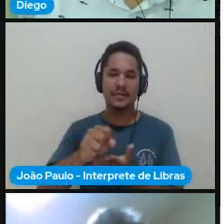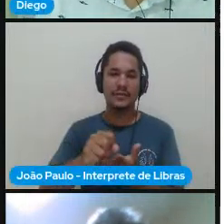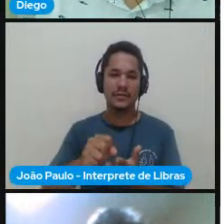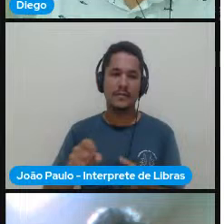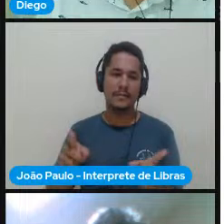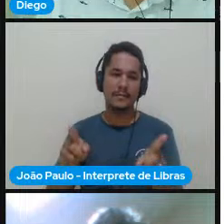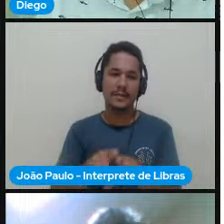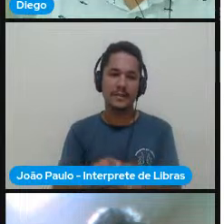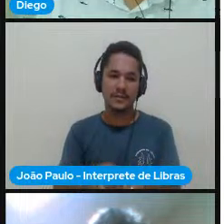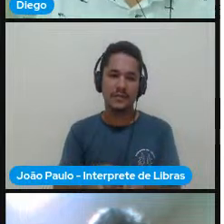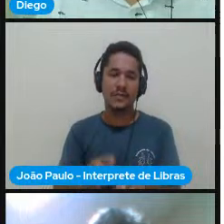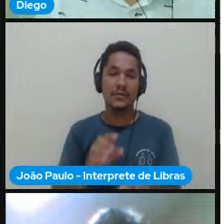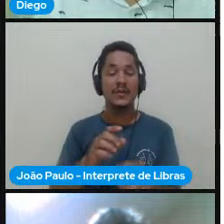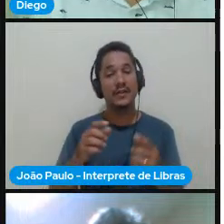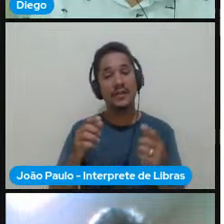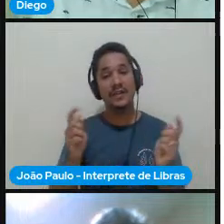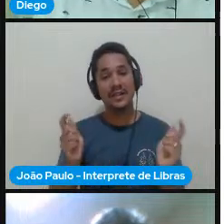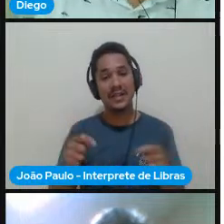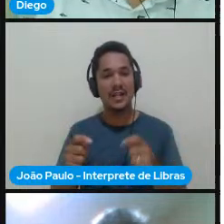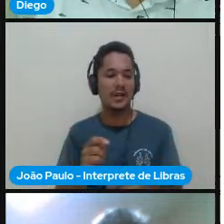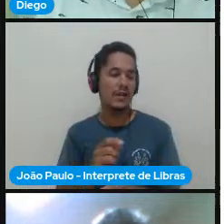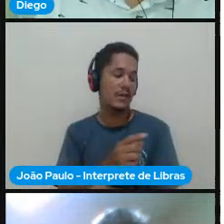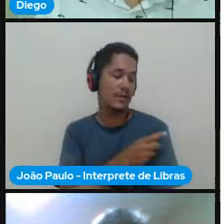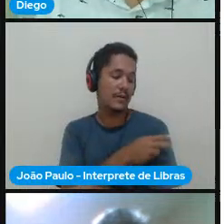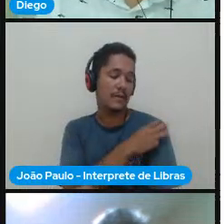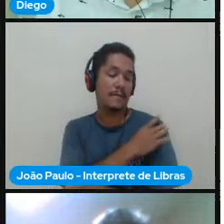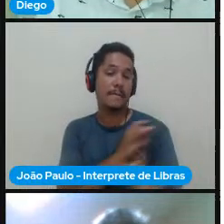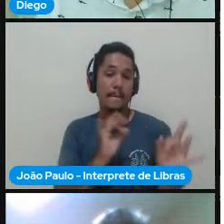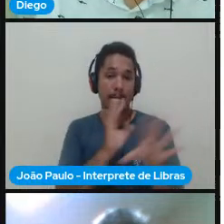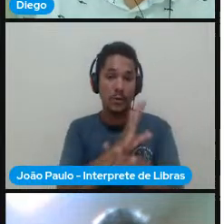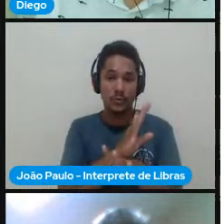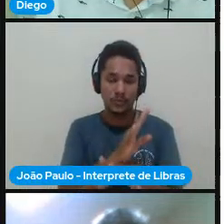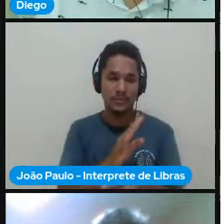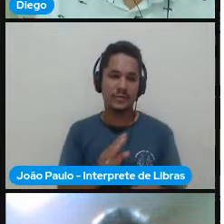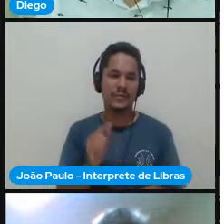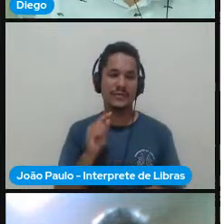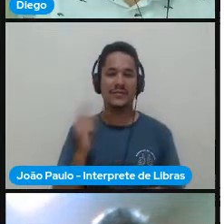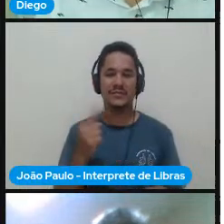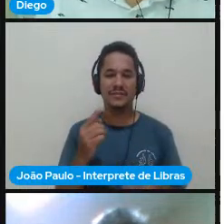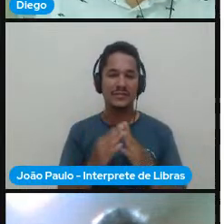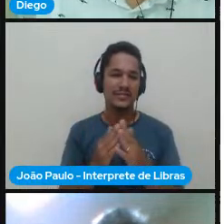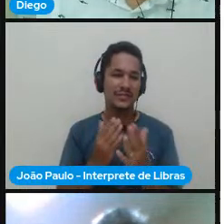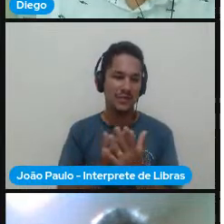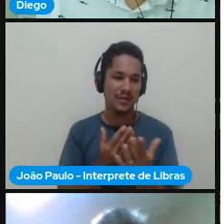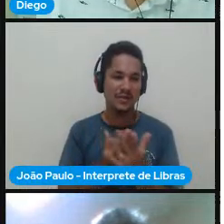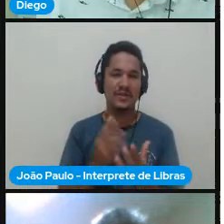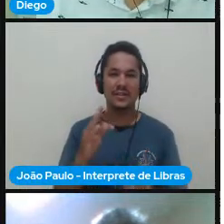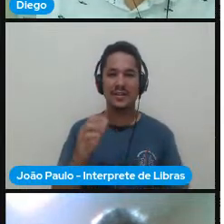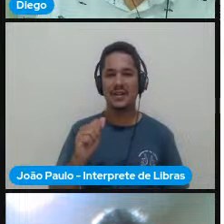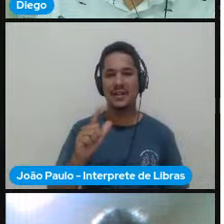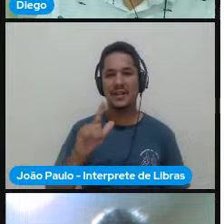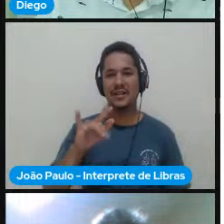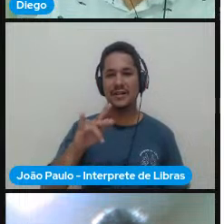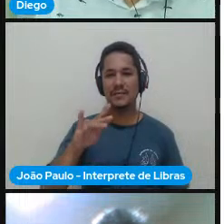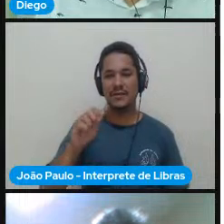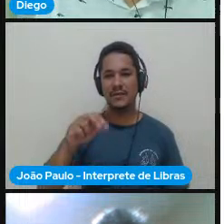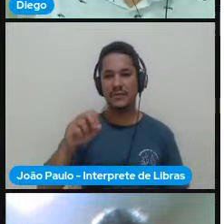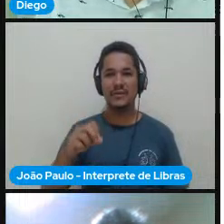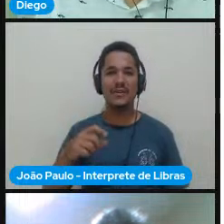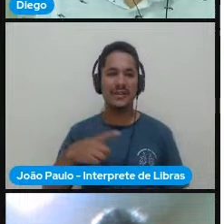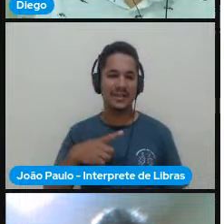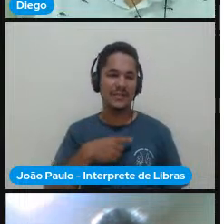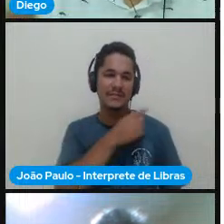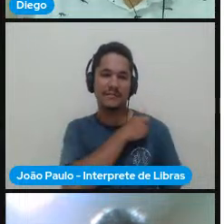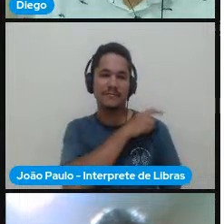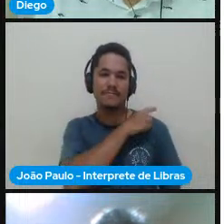que exigem fundamental completo. E aproveito também para dizer que a nossa escola Caio Líbano Soares é a nossa escola que oferta o ensino médio na cidade. Vocês